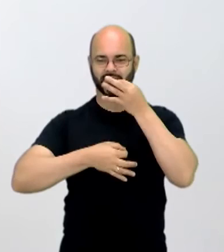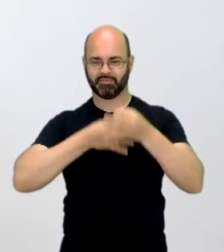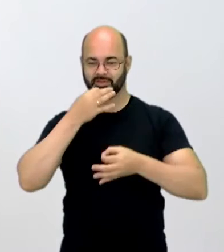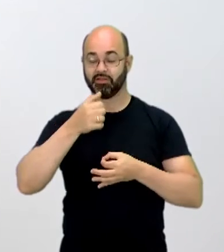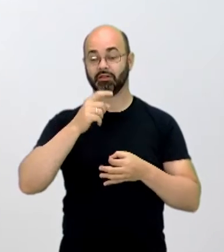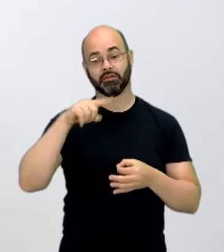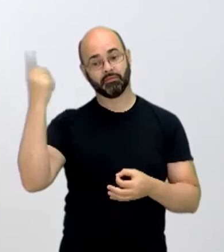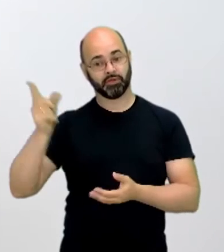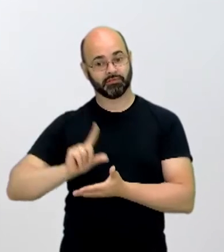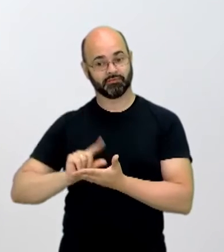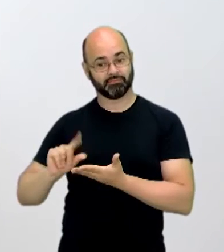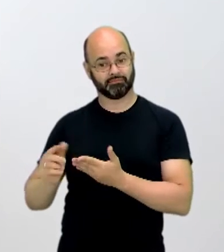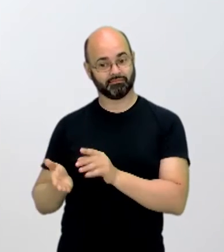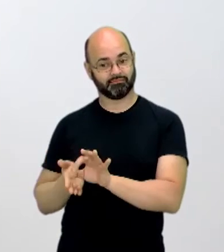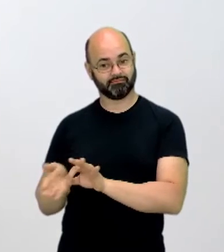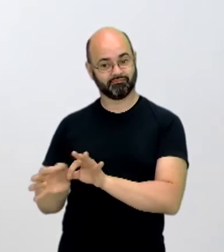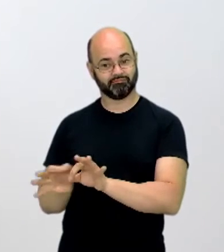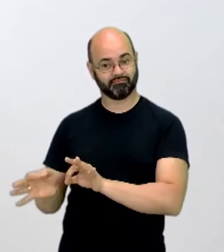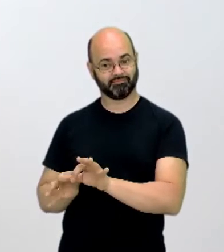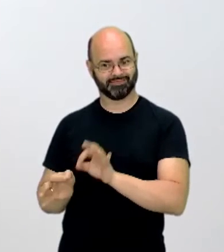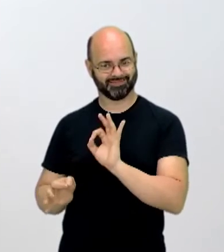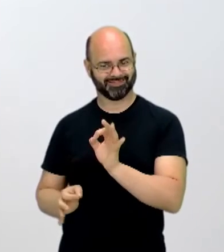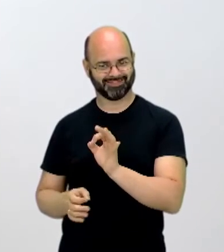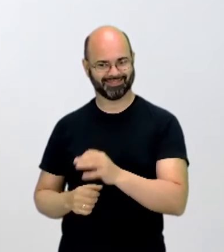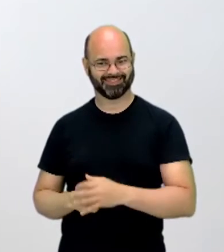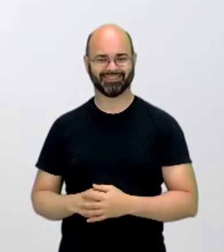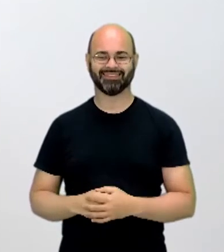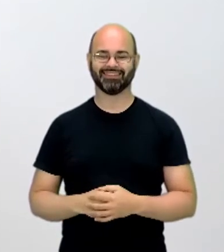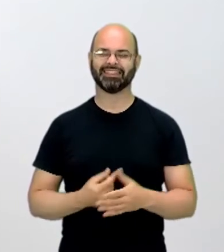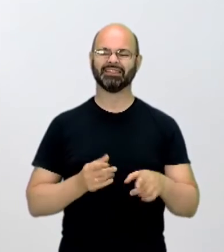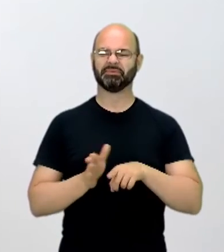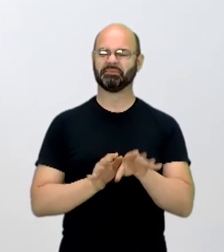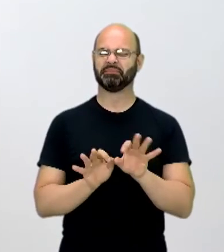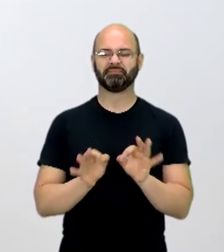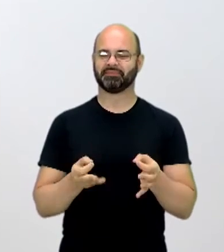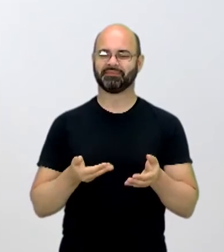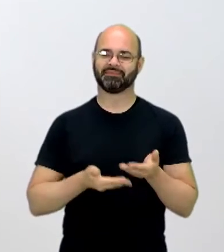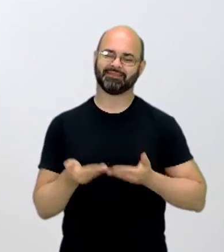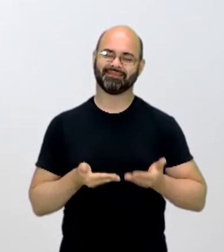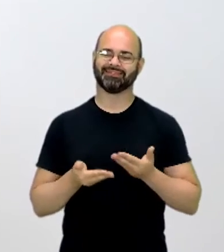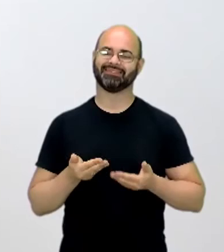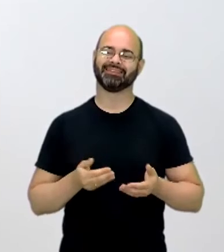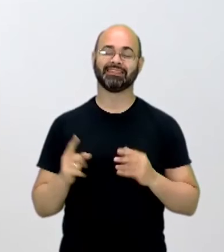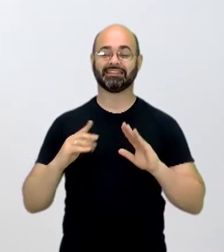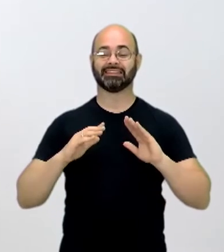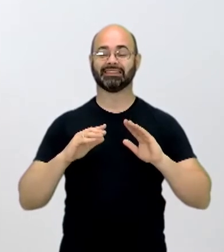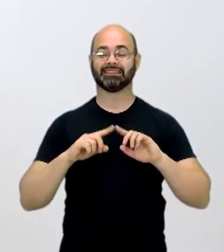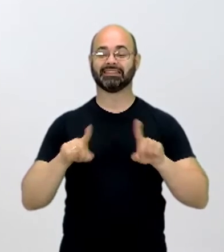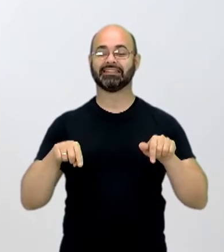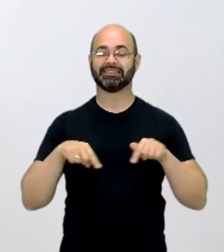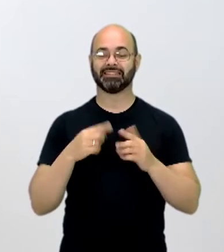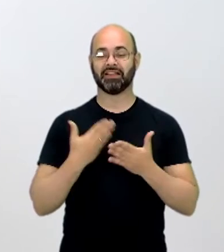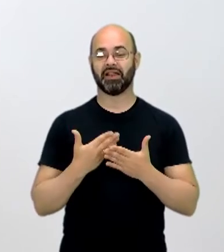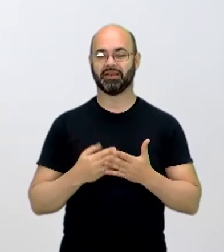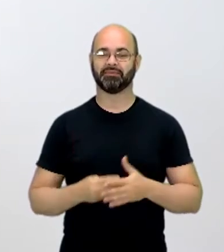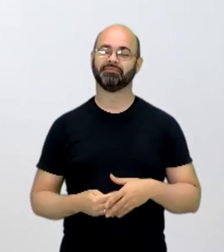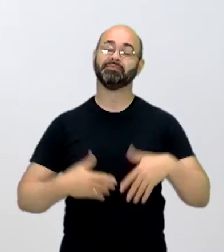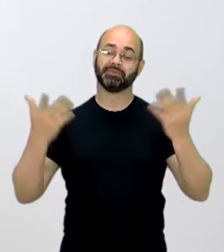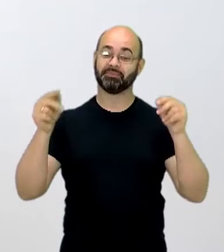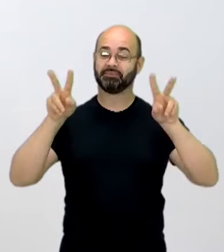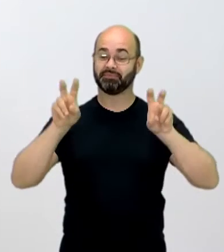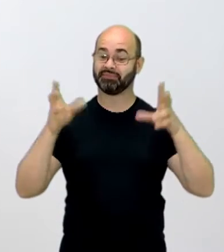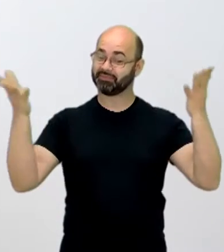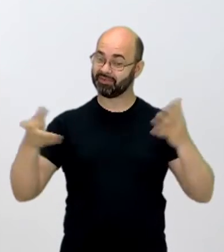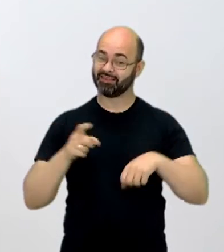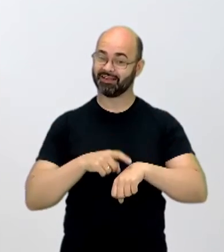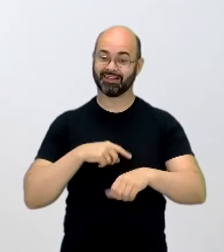para desenvolver um artigo de opinião. Legal? Então, pequena discussãozinha aí na sala de aula. And talking about reading, it's reading